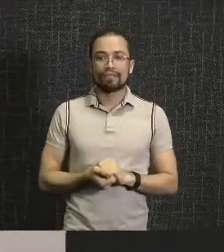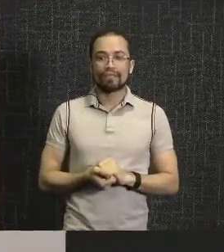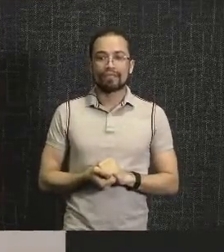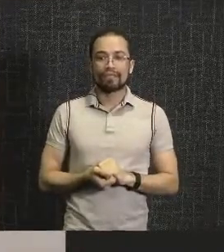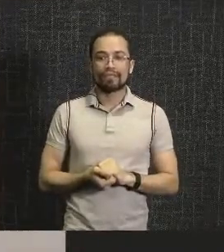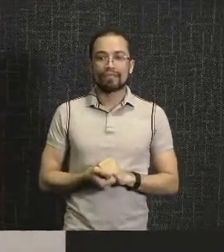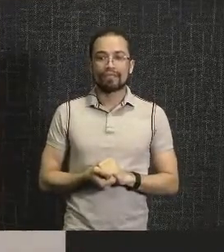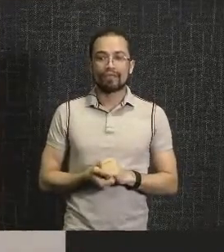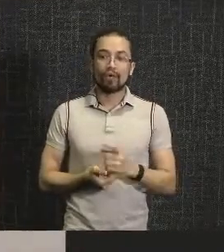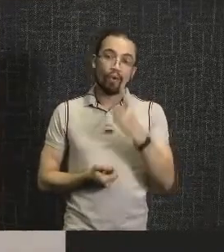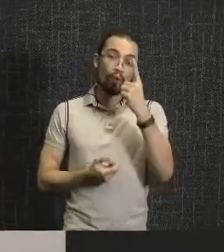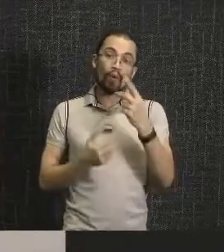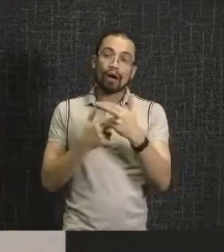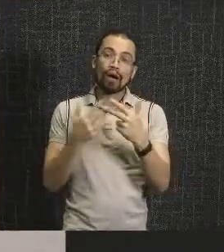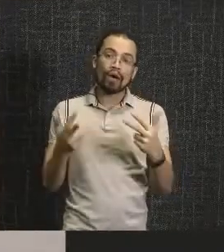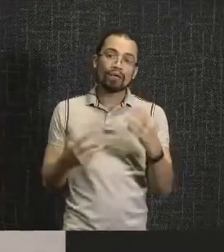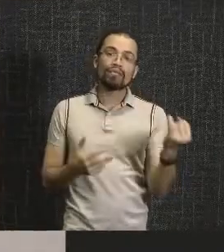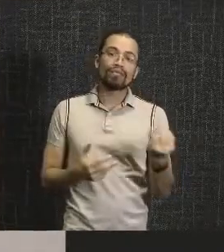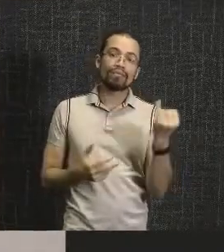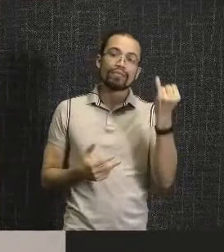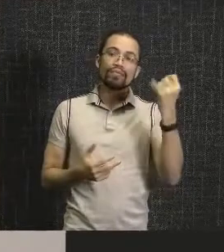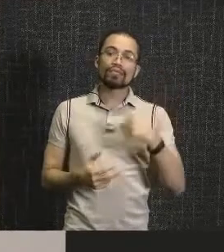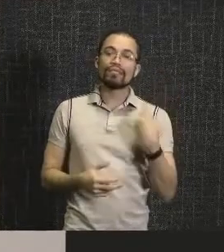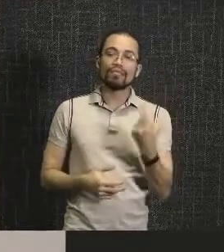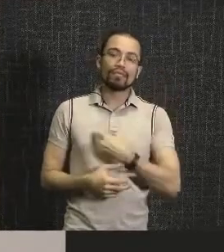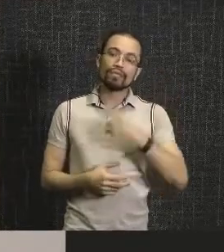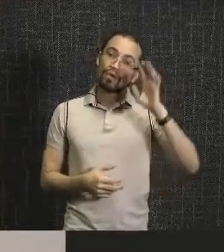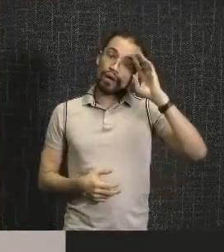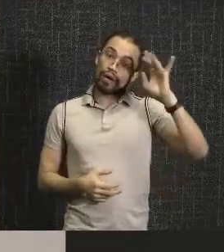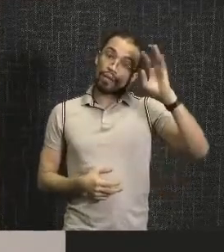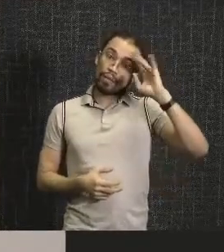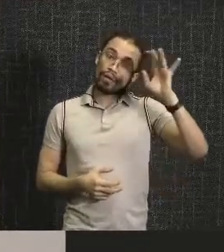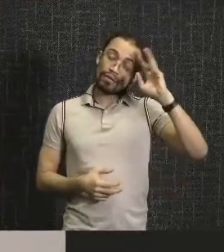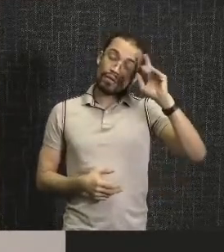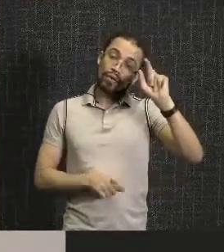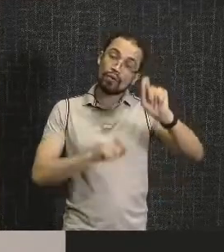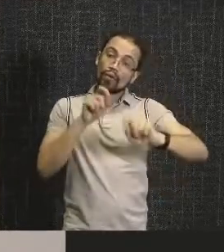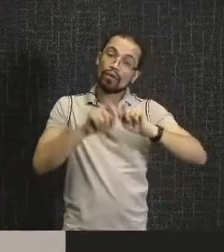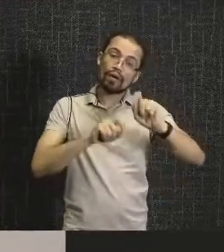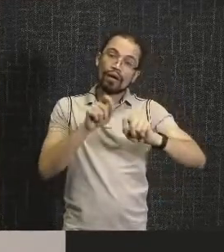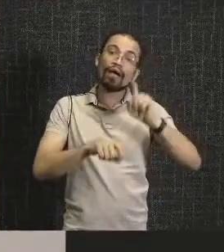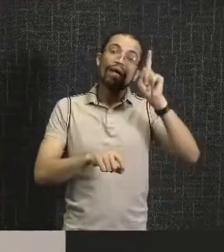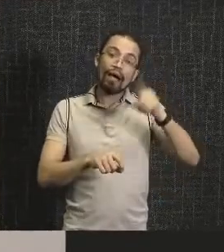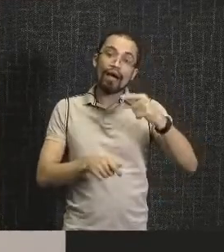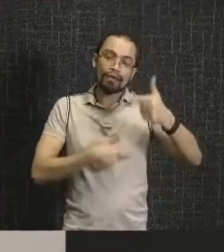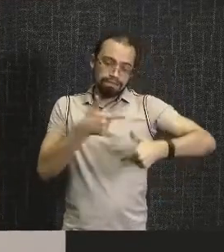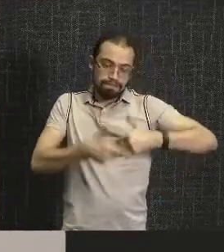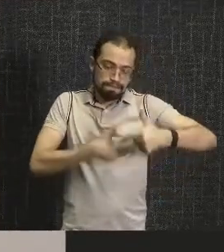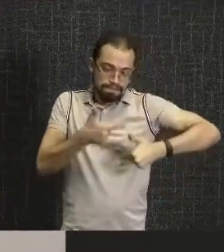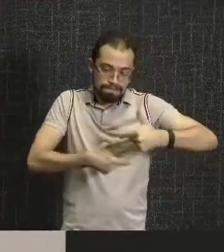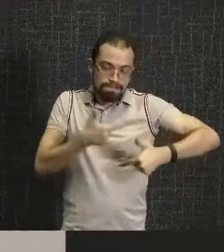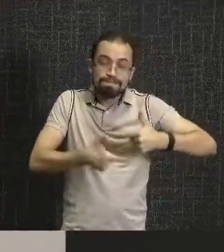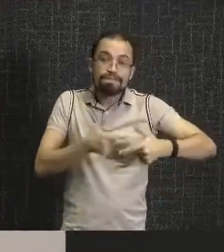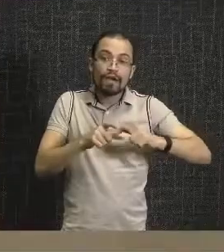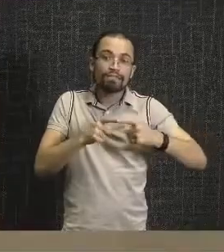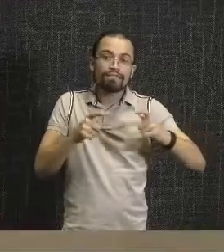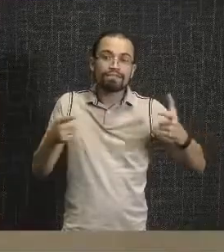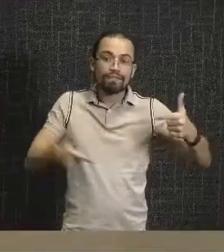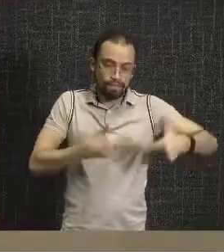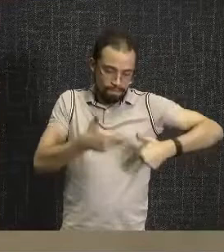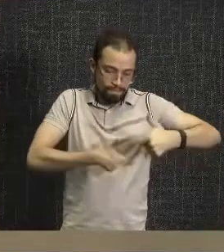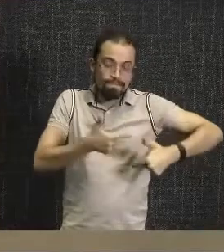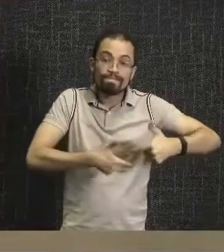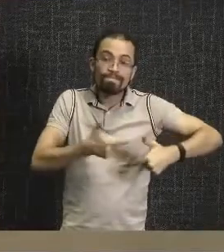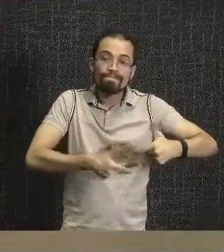um ponto-chave para a gente imaginar na recuperação é produtividade, tá? Crescimento da